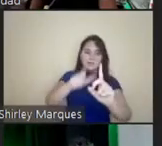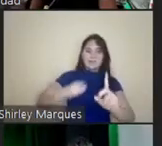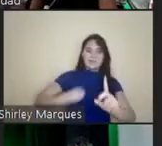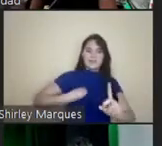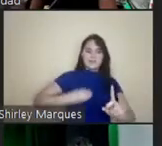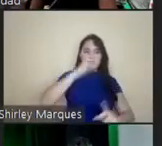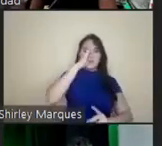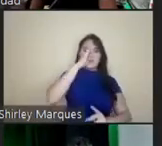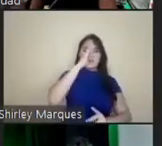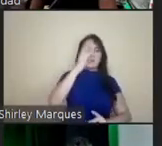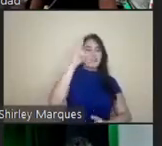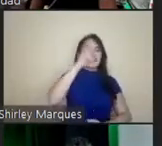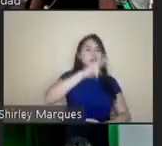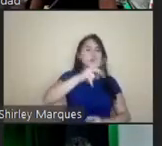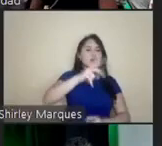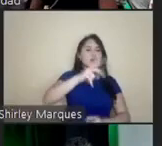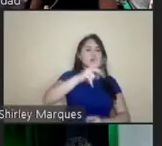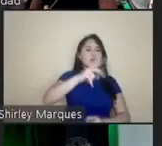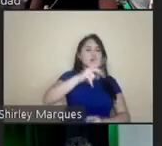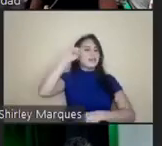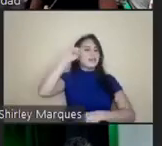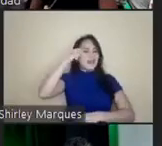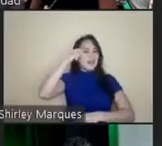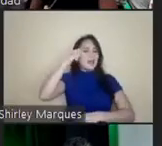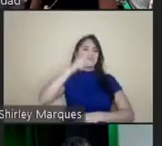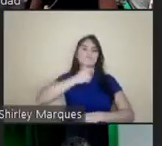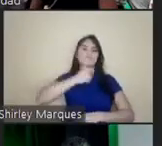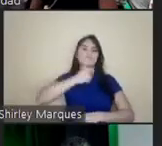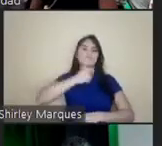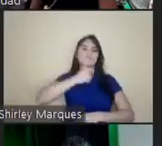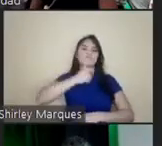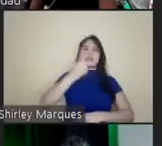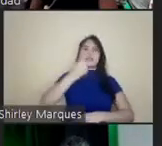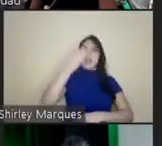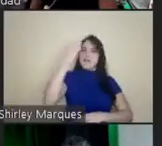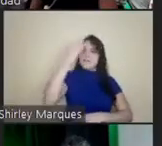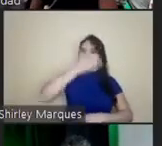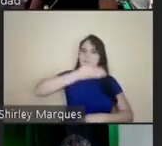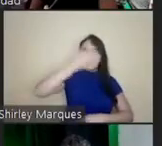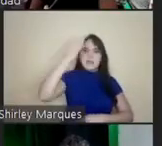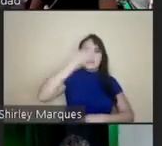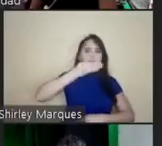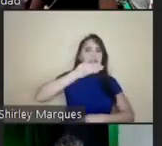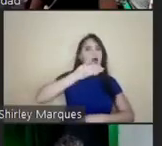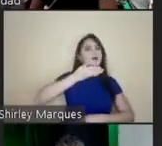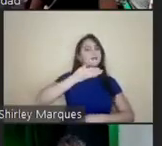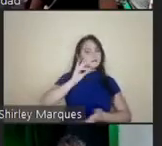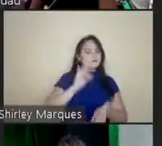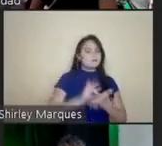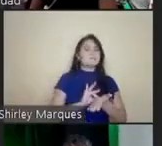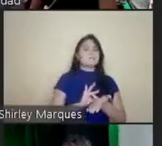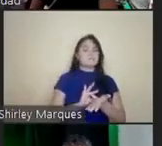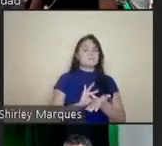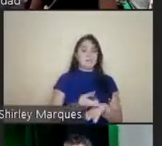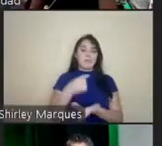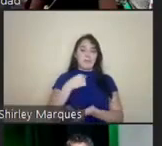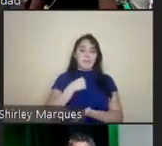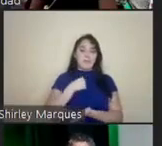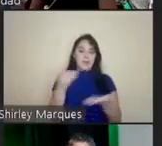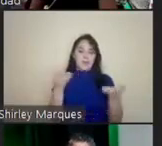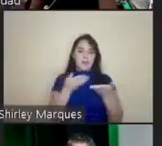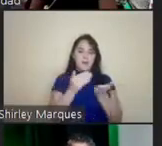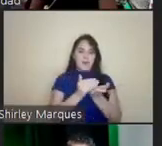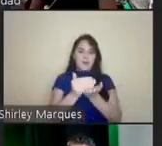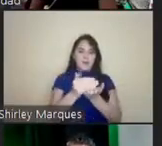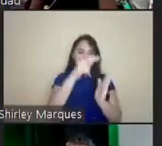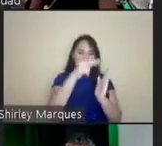e negras, que são tão invisibilizados propositadamente. Eu vou começar a ler um trecho do